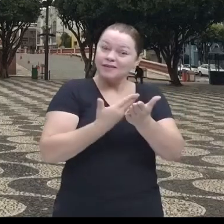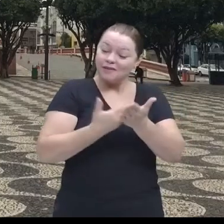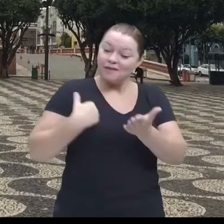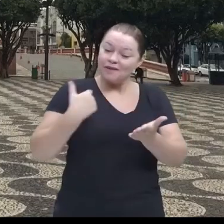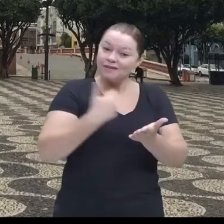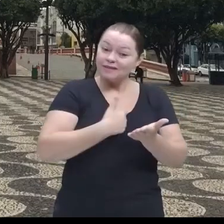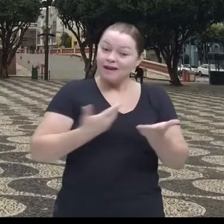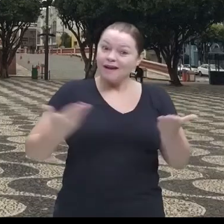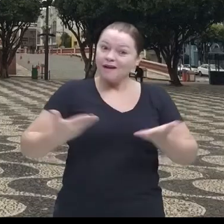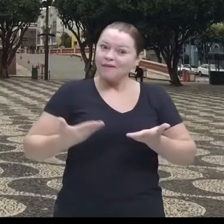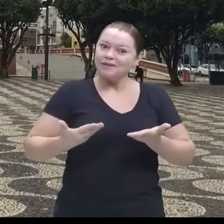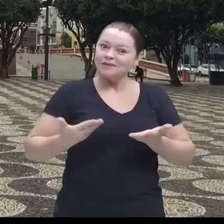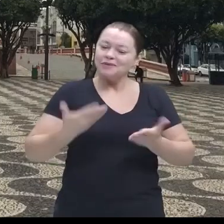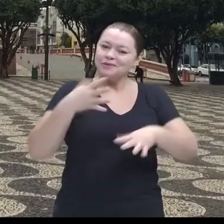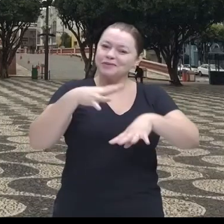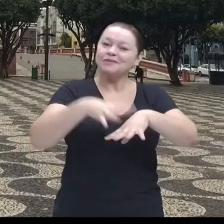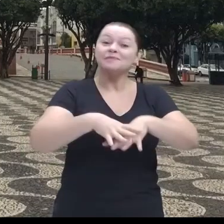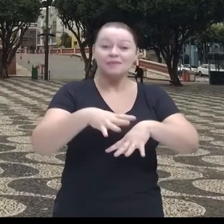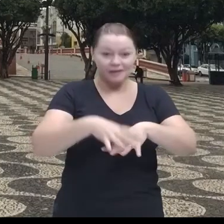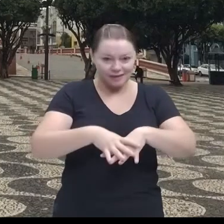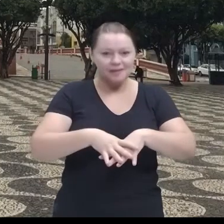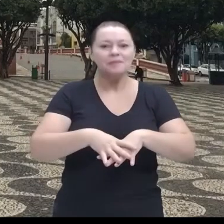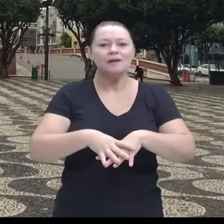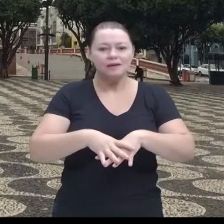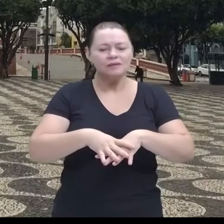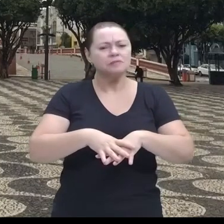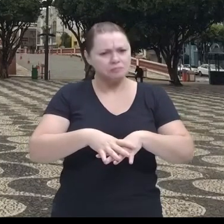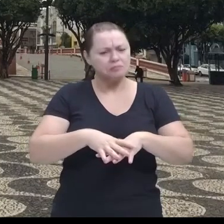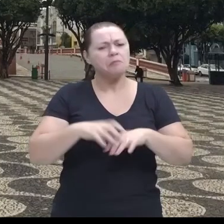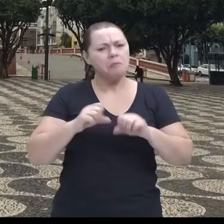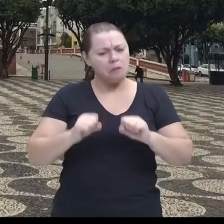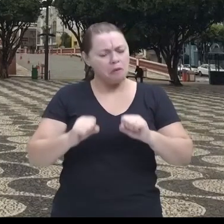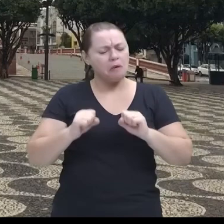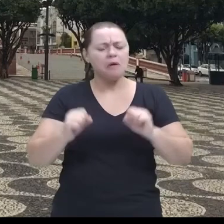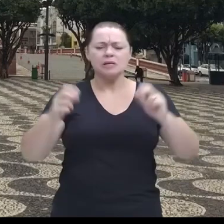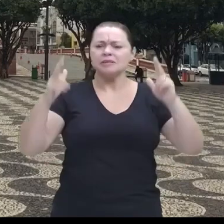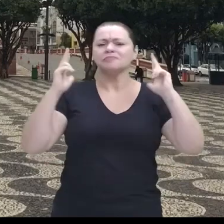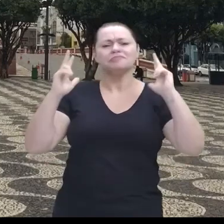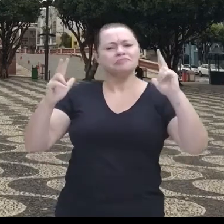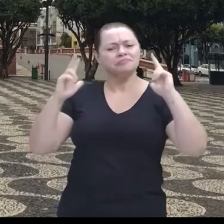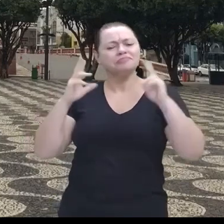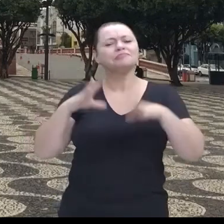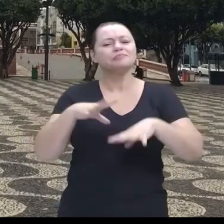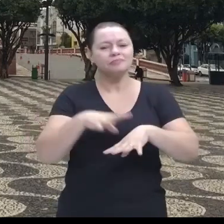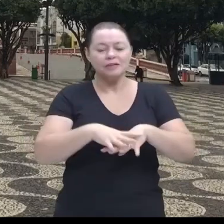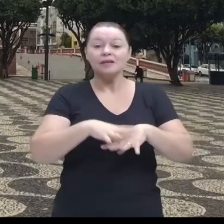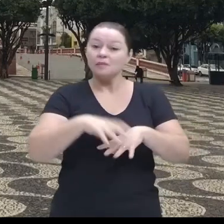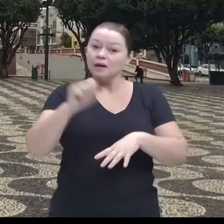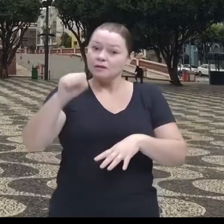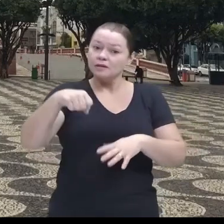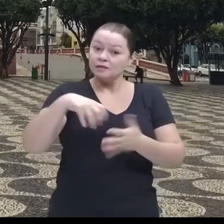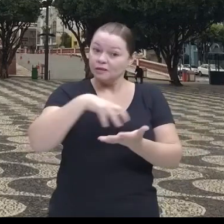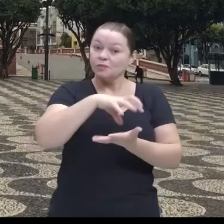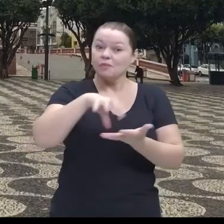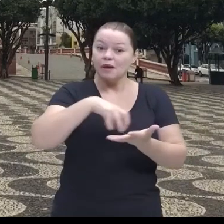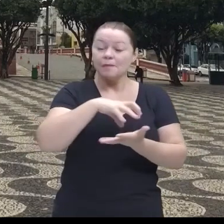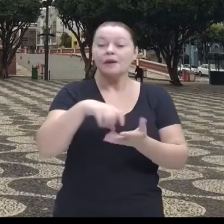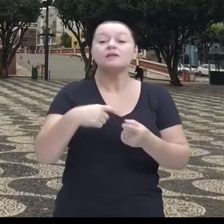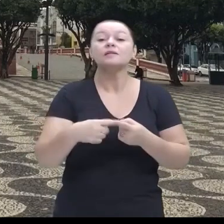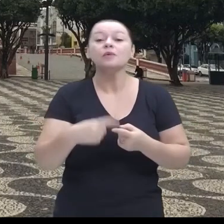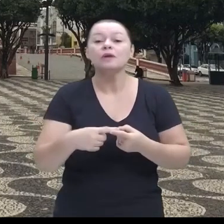de matemática. Matemática pode ser divertida numa praça. Por quê?